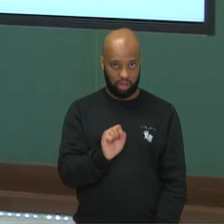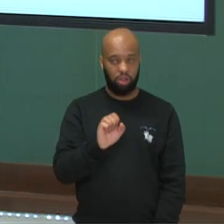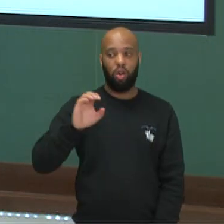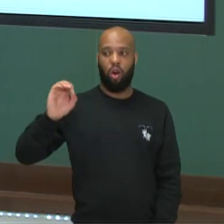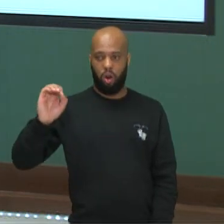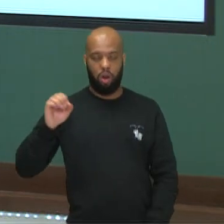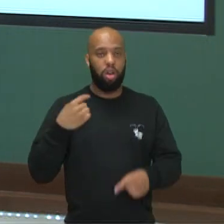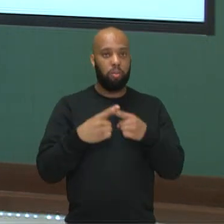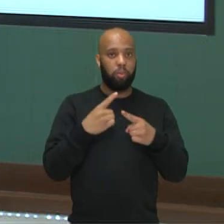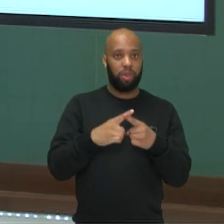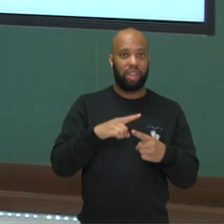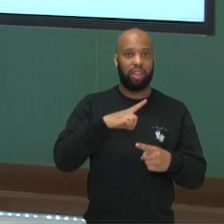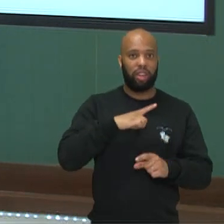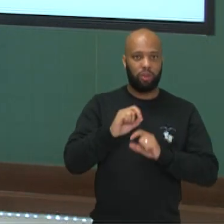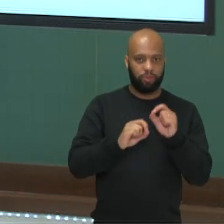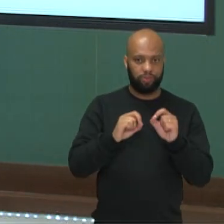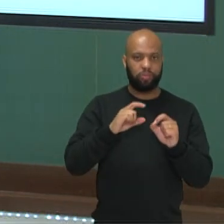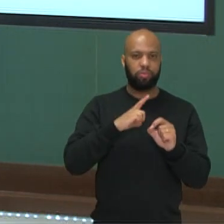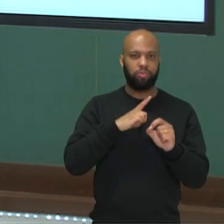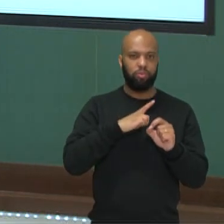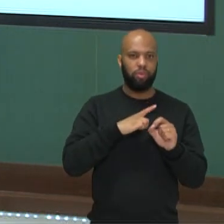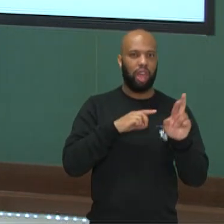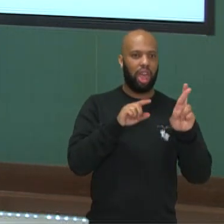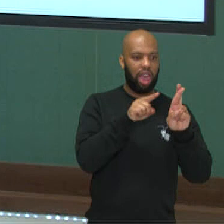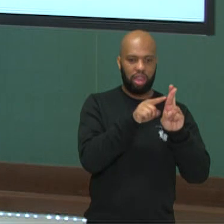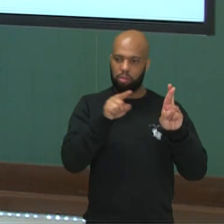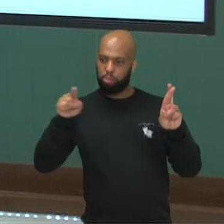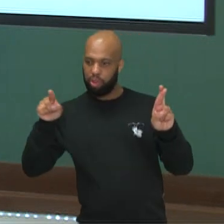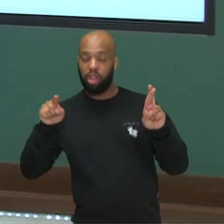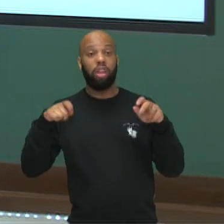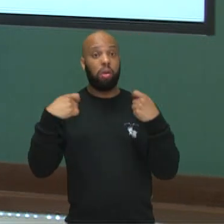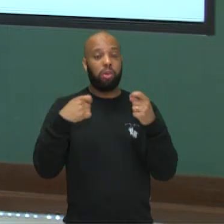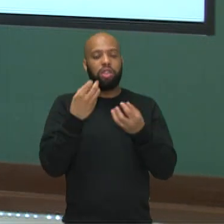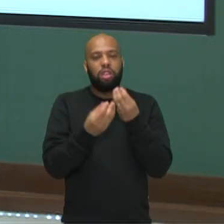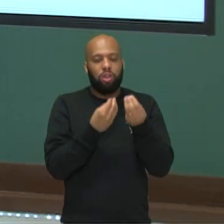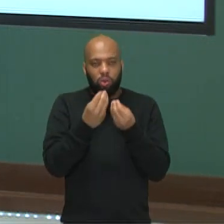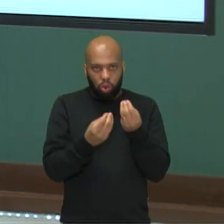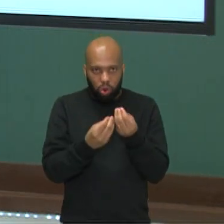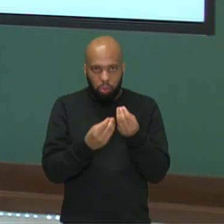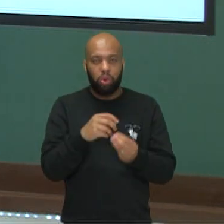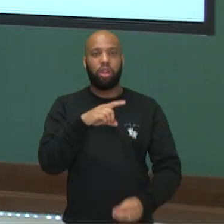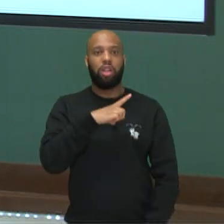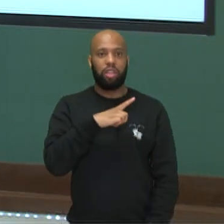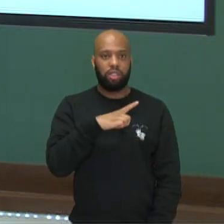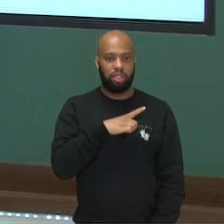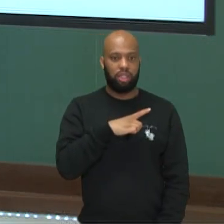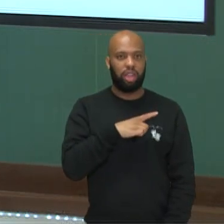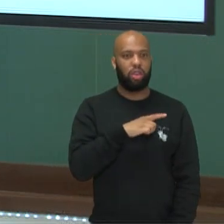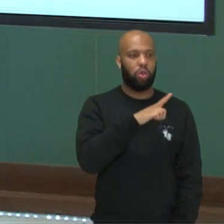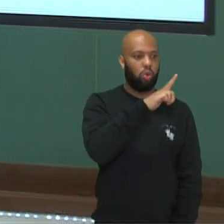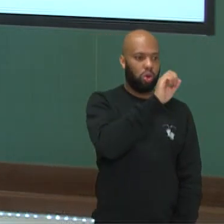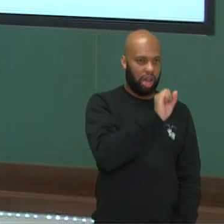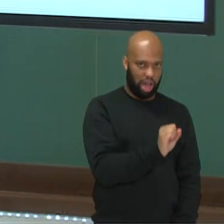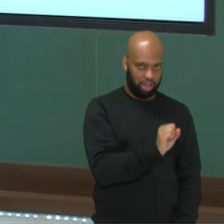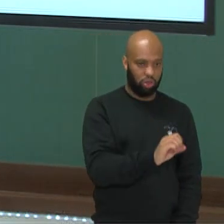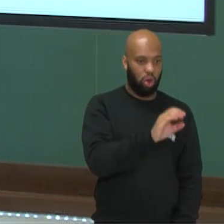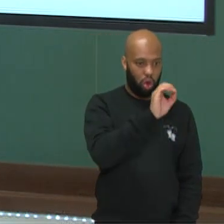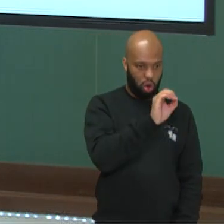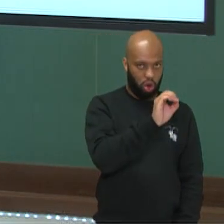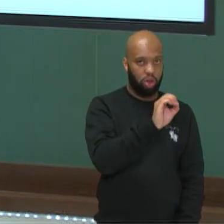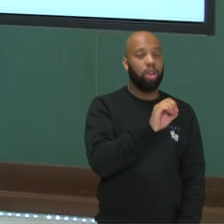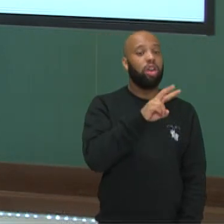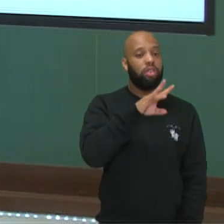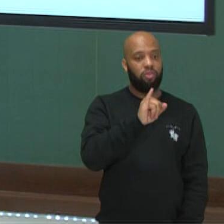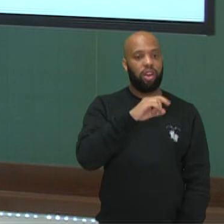para haver a reação de combustão, nós temos que ter o combustível, o comburente, que é o gás oxigênio, e aí nós